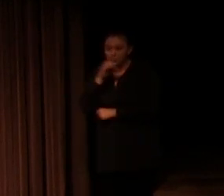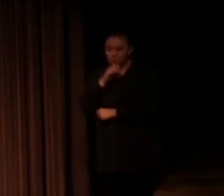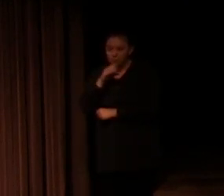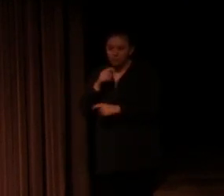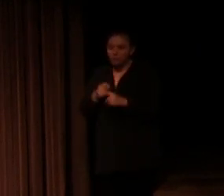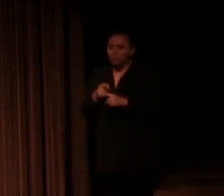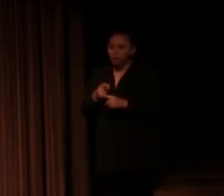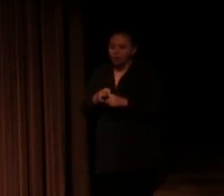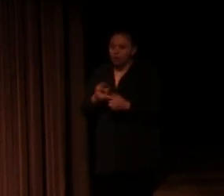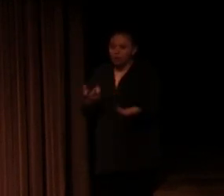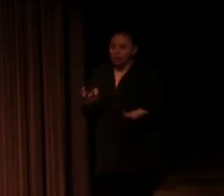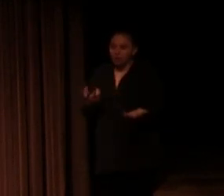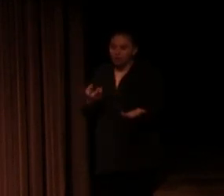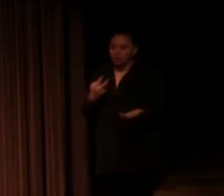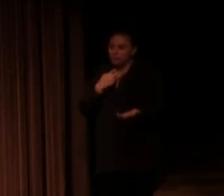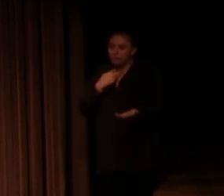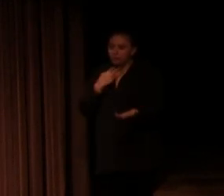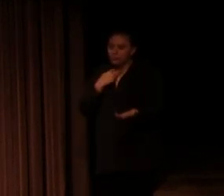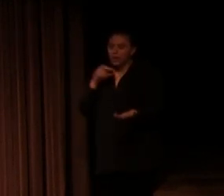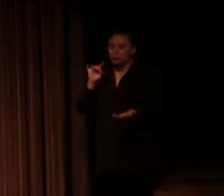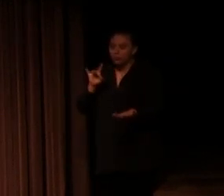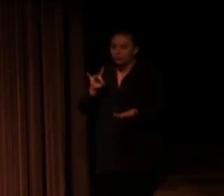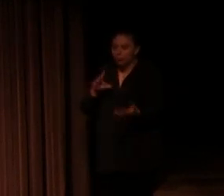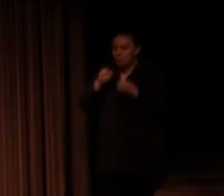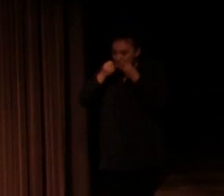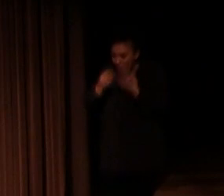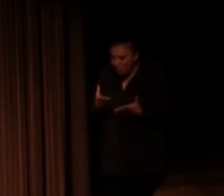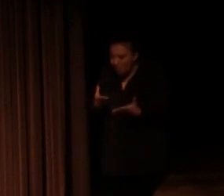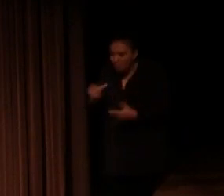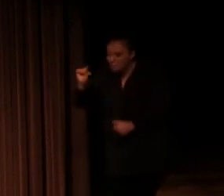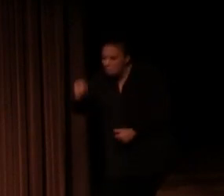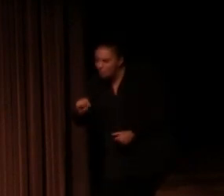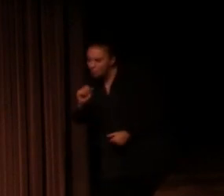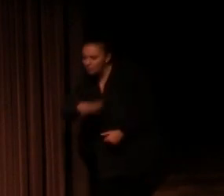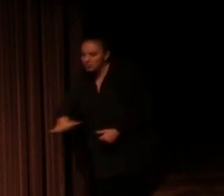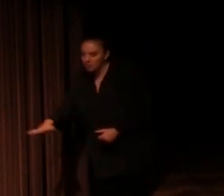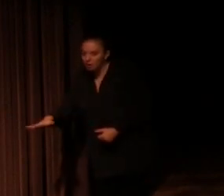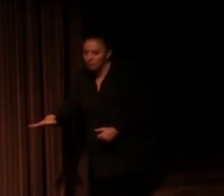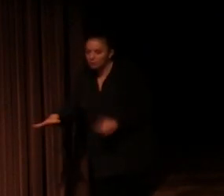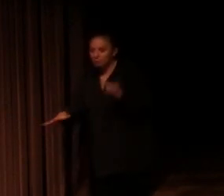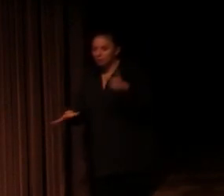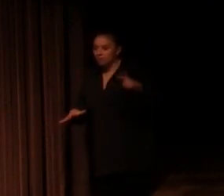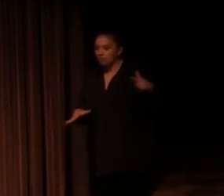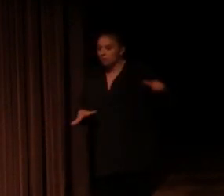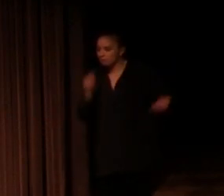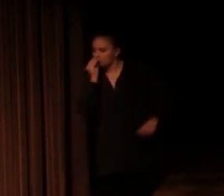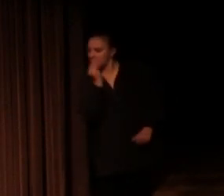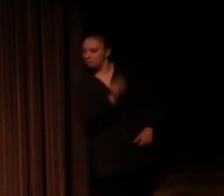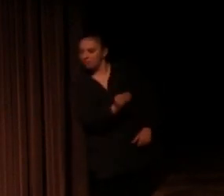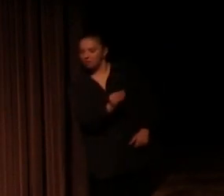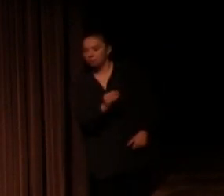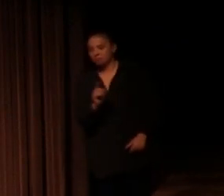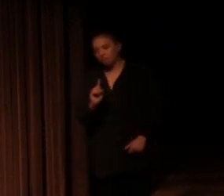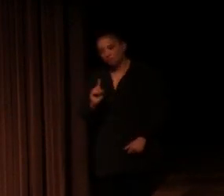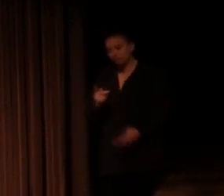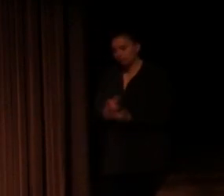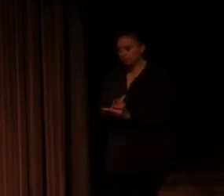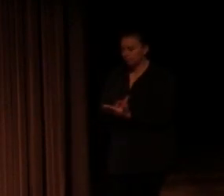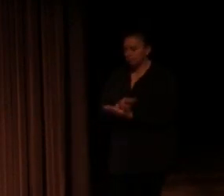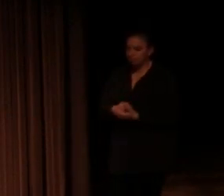não dá pra ser bom pra poucos tem que ser bom pra todos e fizemos esse grande movimento